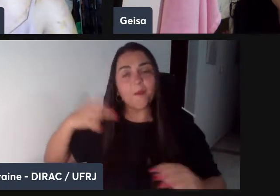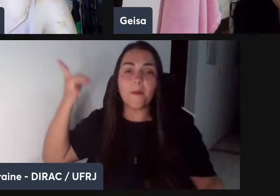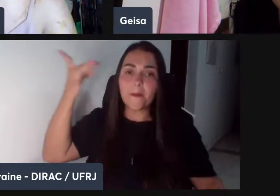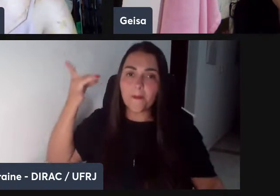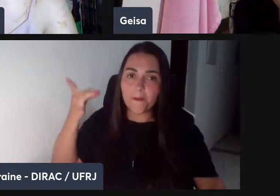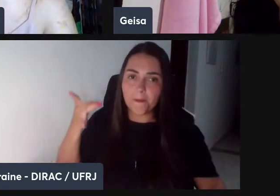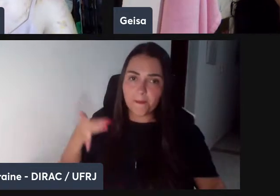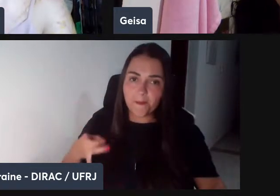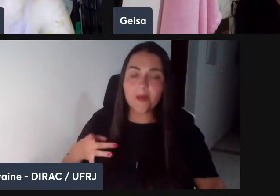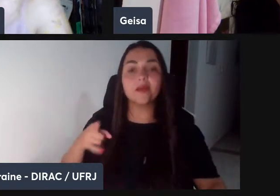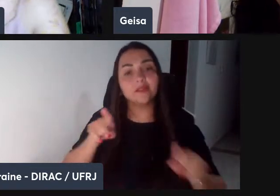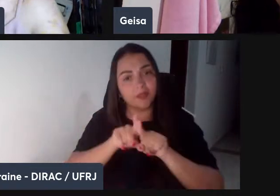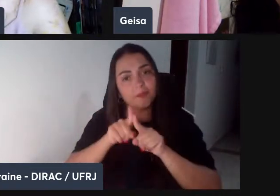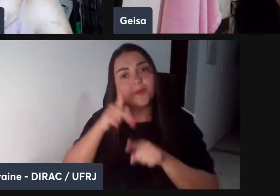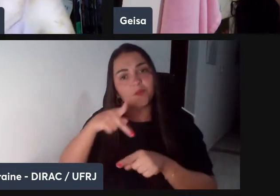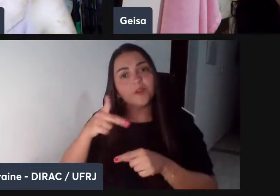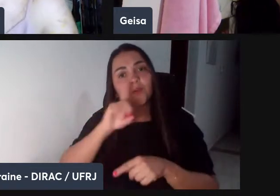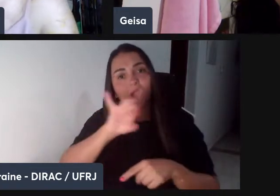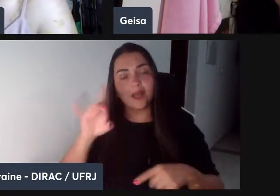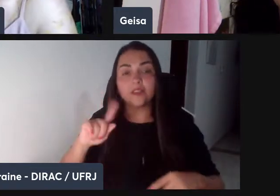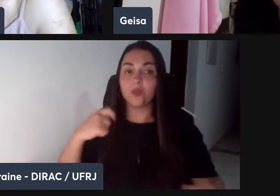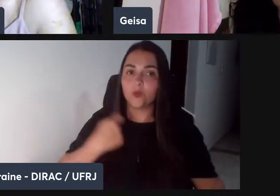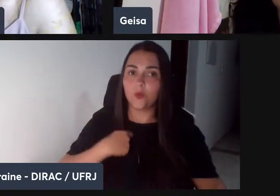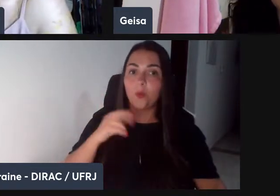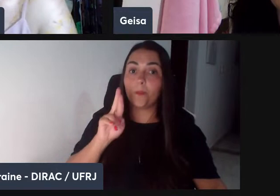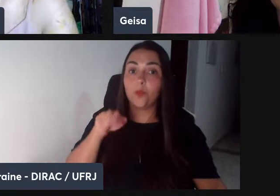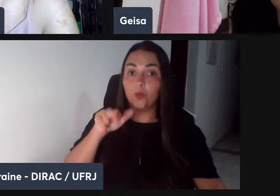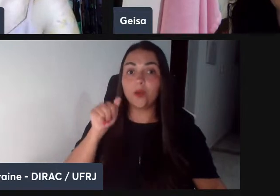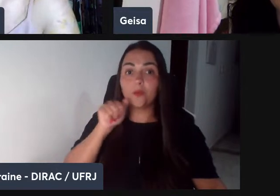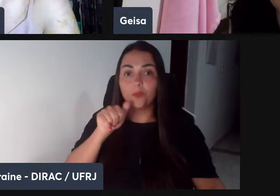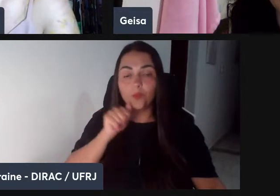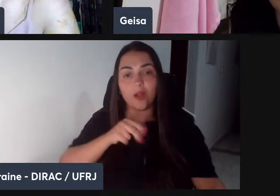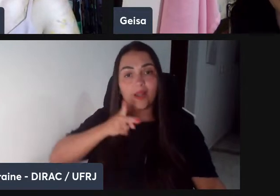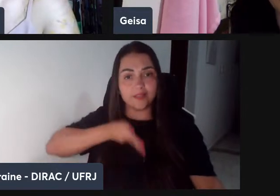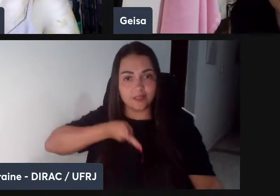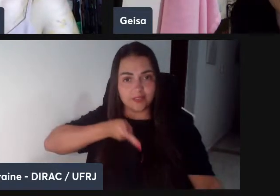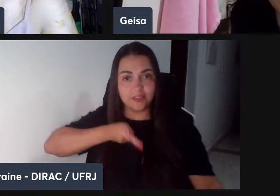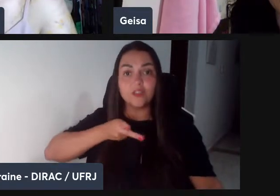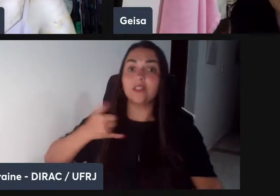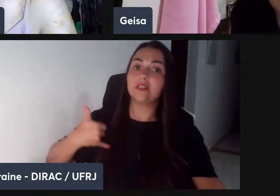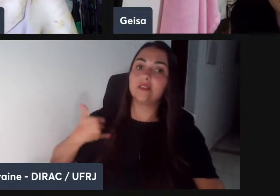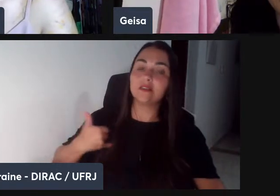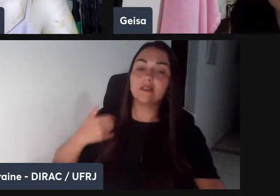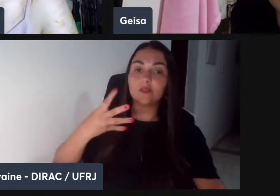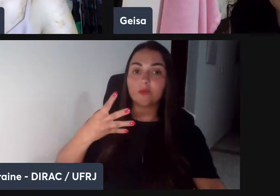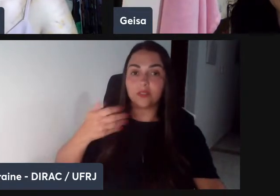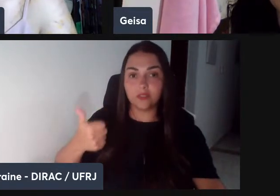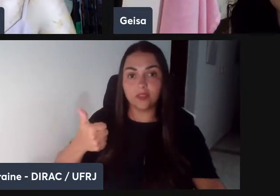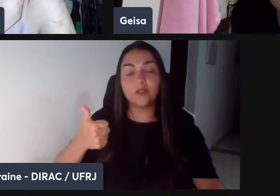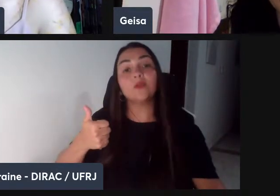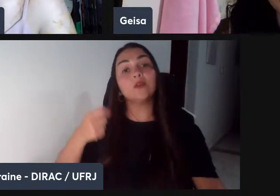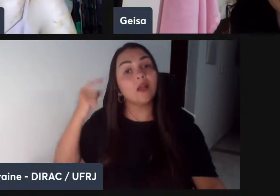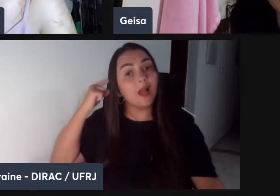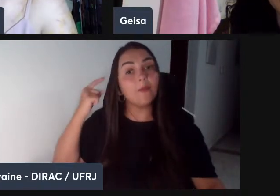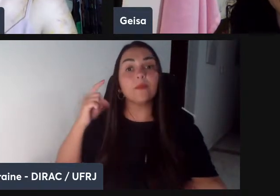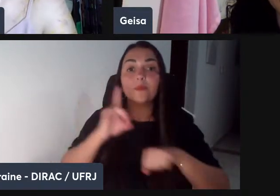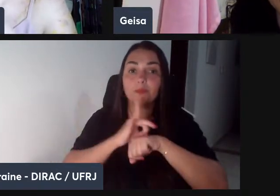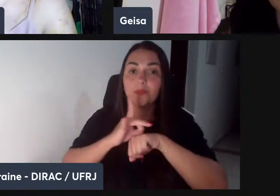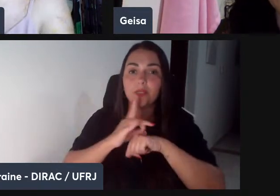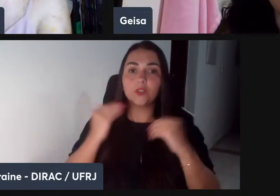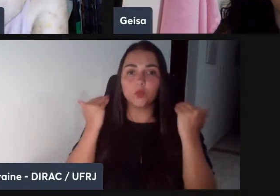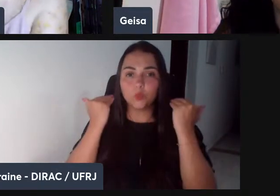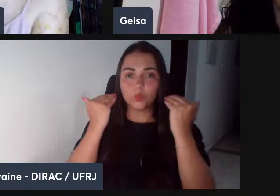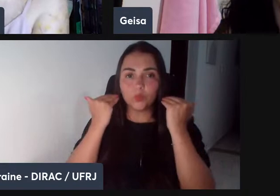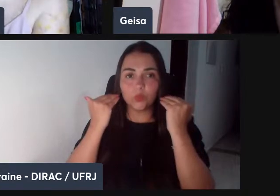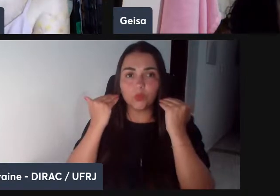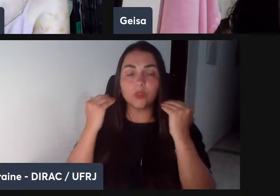para se descreverem também. Então, meu nome é Bruna, sou uma mulher cis, tenho 41 anos, tenho cabelo preto curto, com a